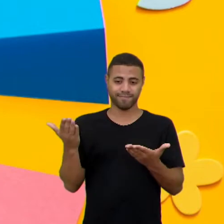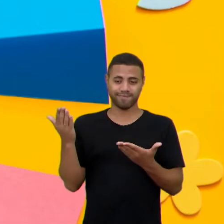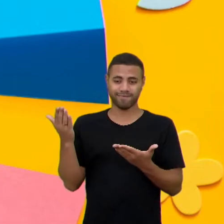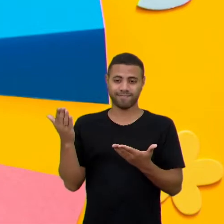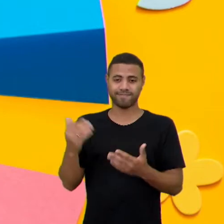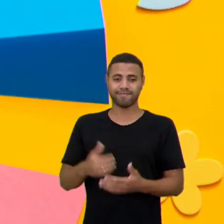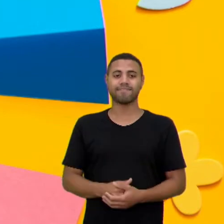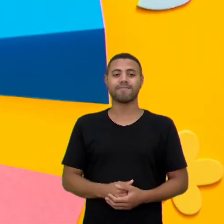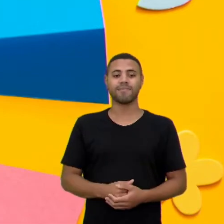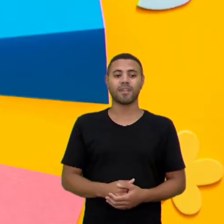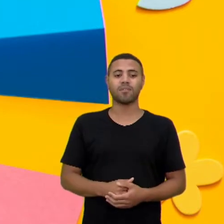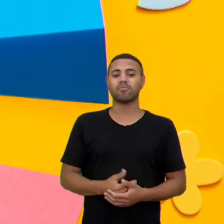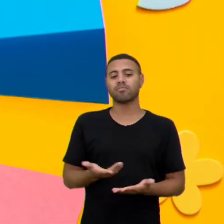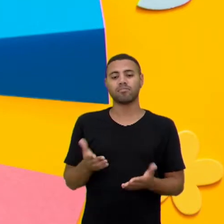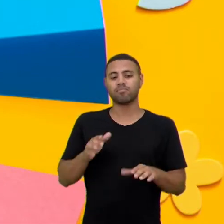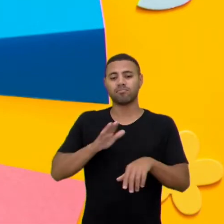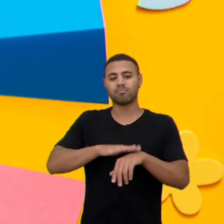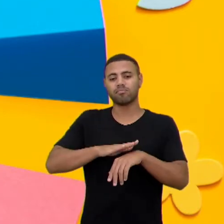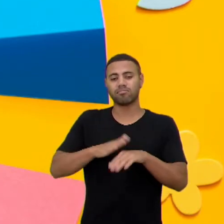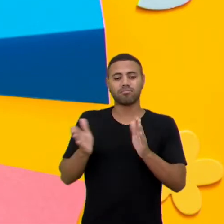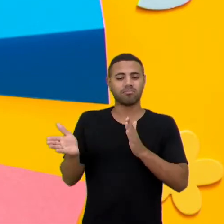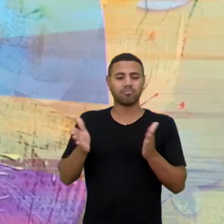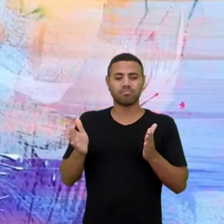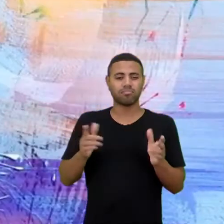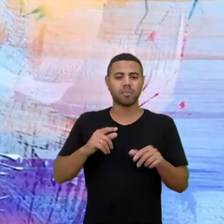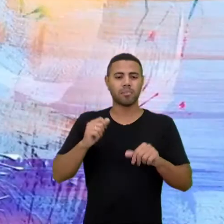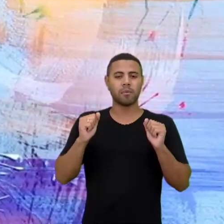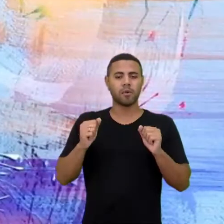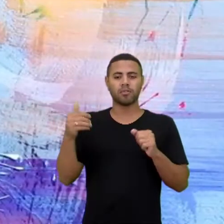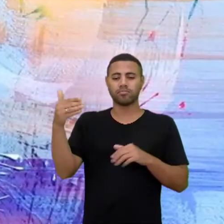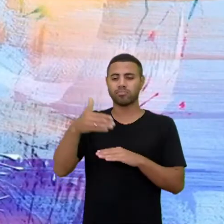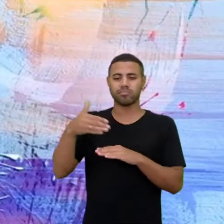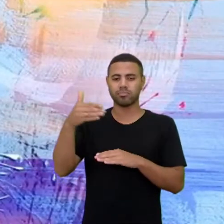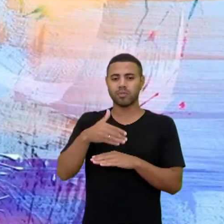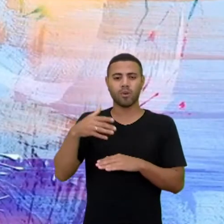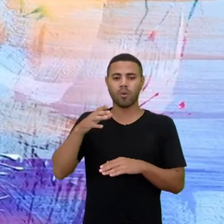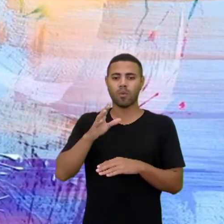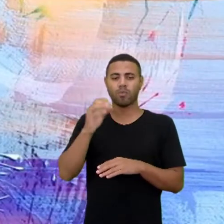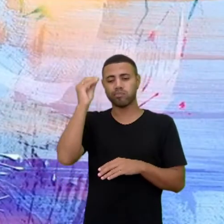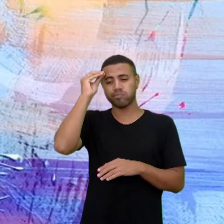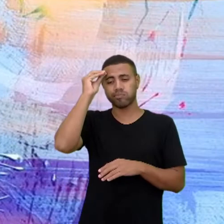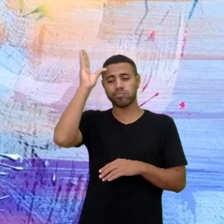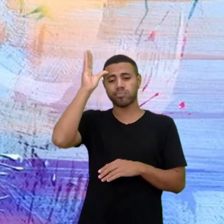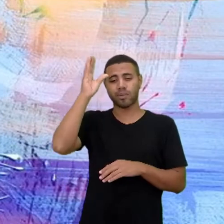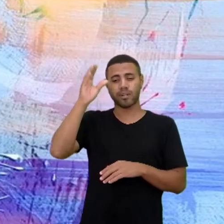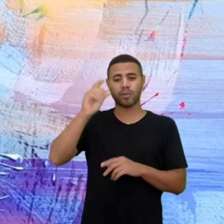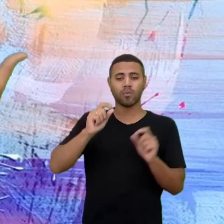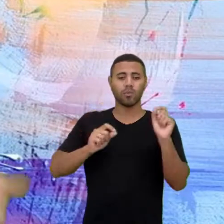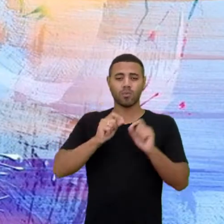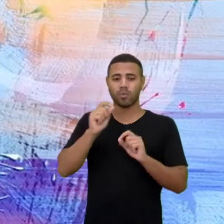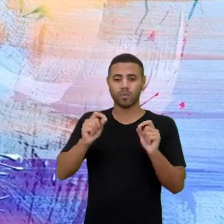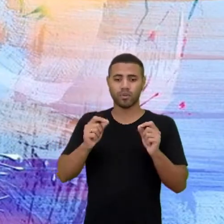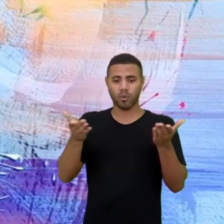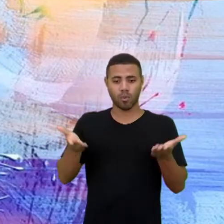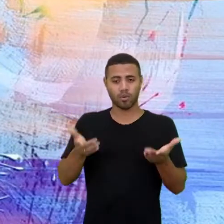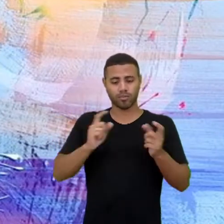aquele momento que você vai começar a trazer aí, né, os seus conhecimentos, o que você conseguiu buscar com relação à nossa